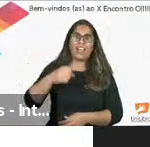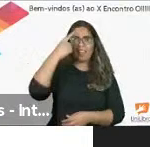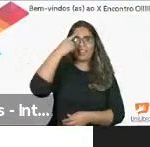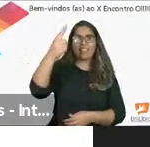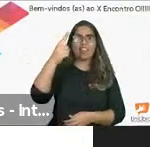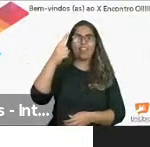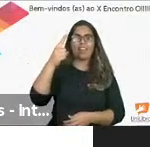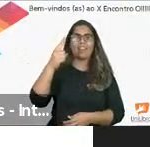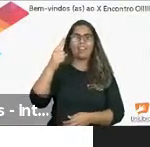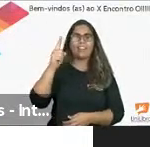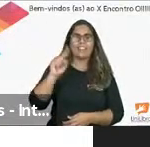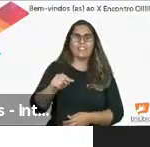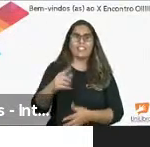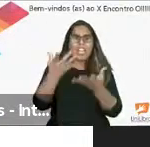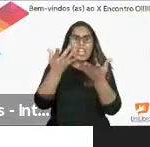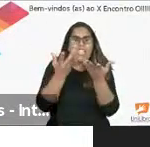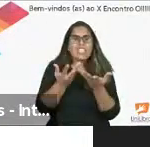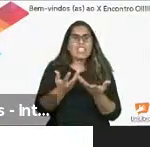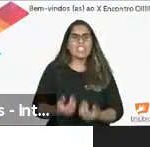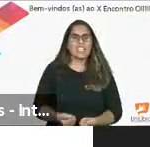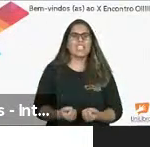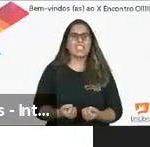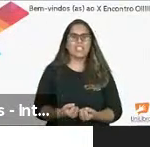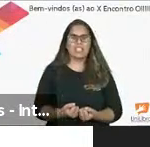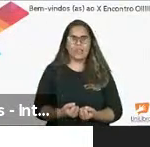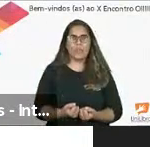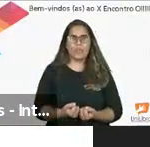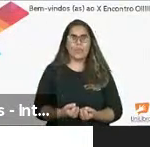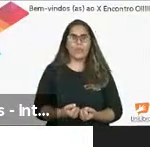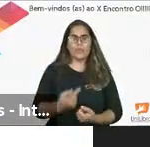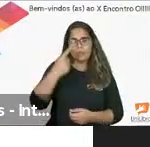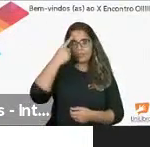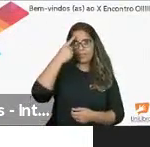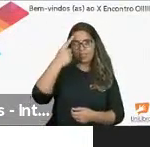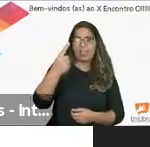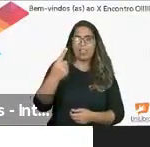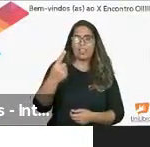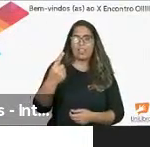de aceitação, a ideia